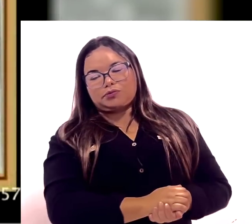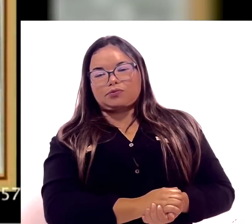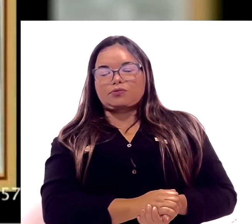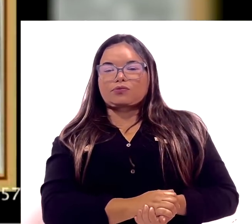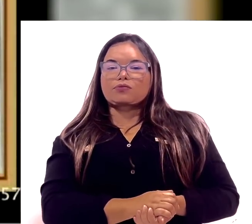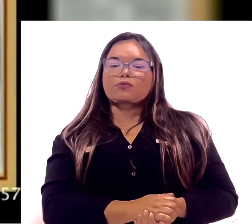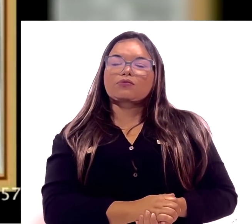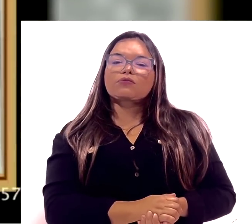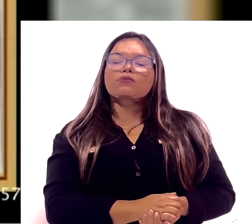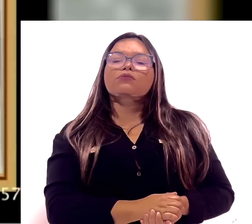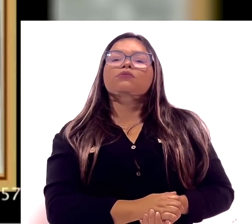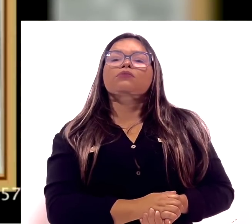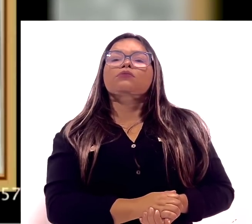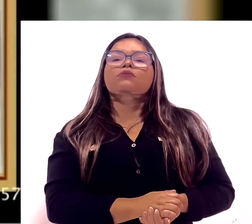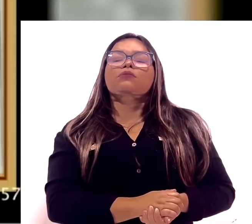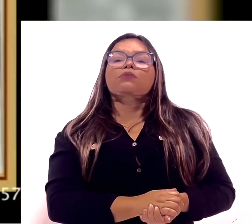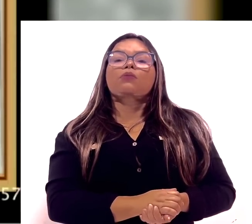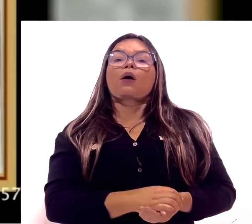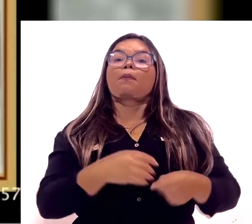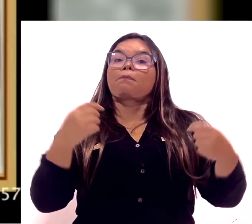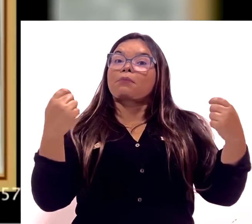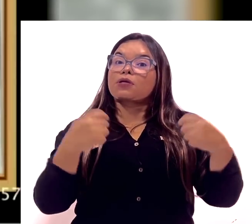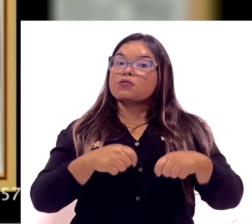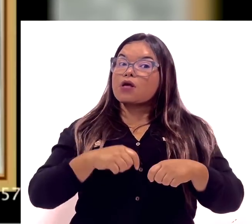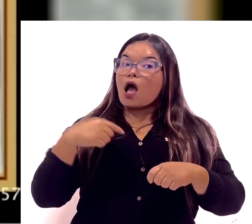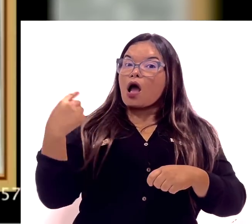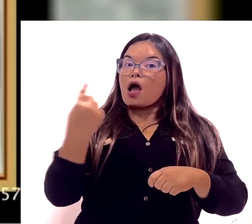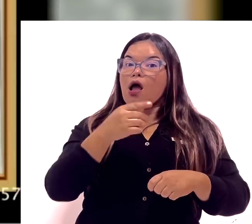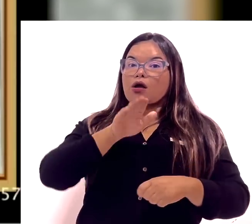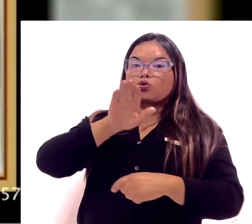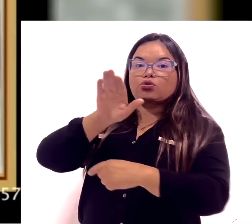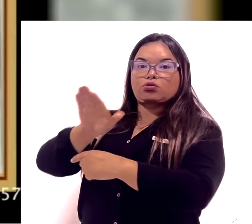nós devemos ajudar João Paulo II,